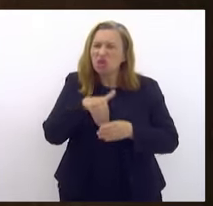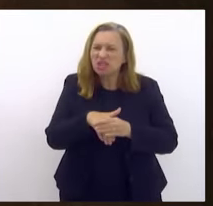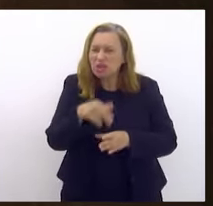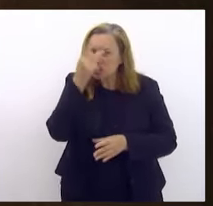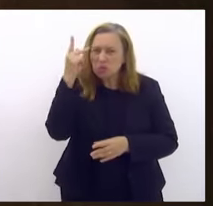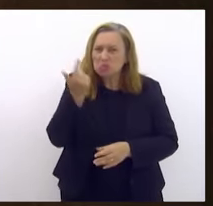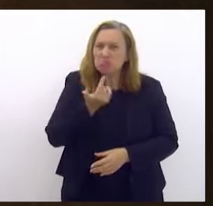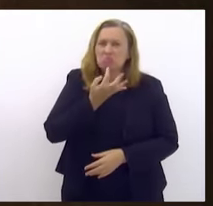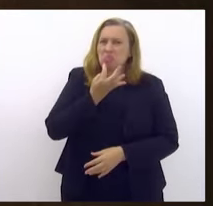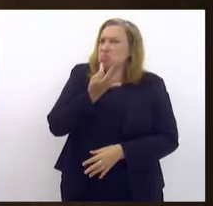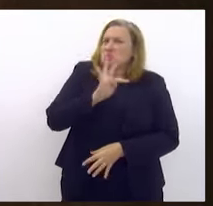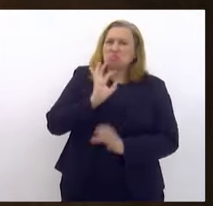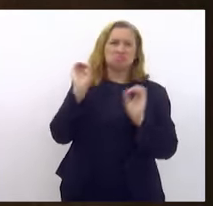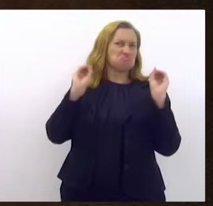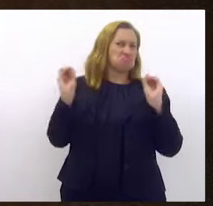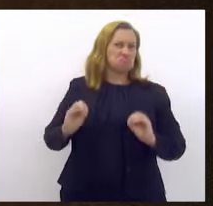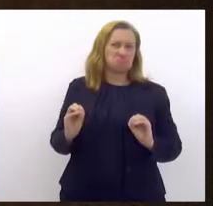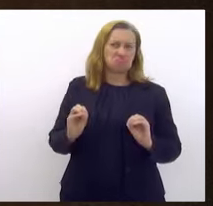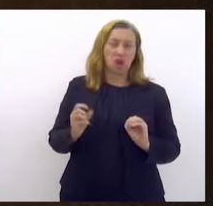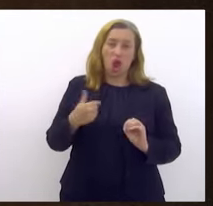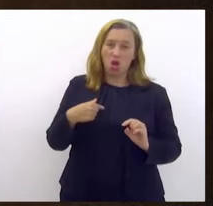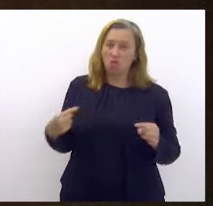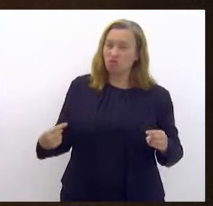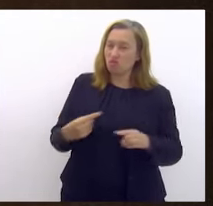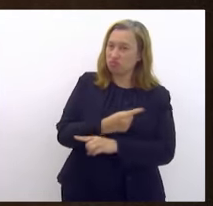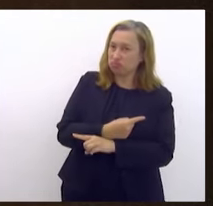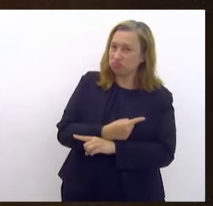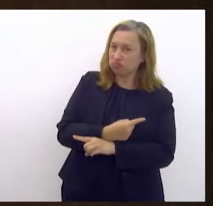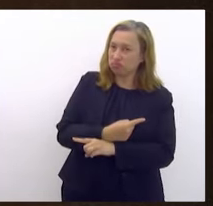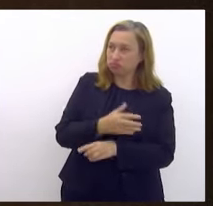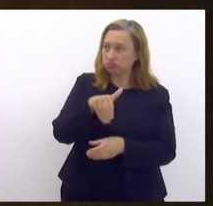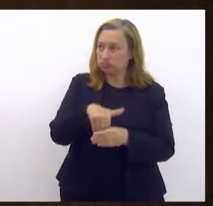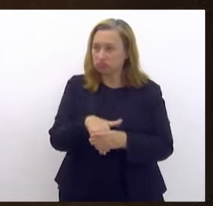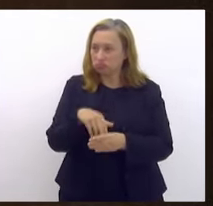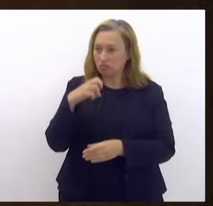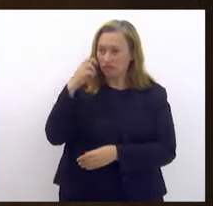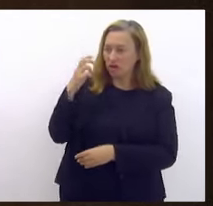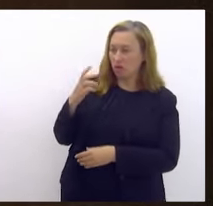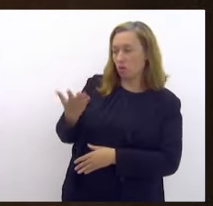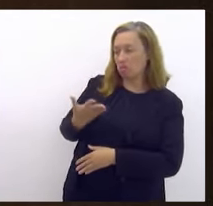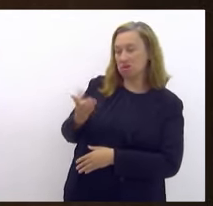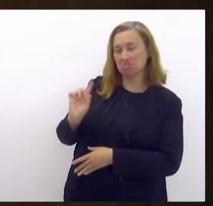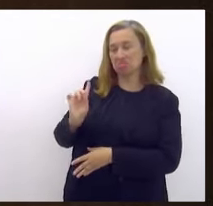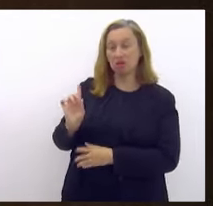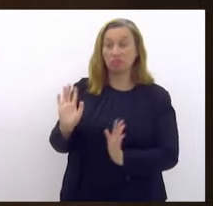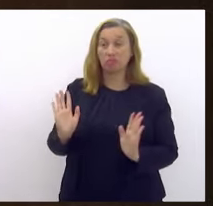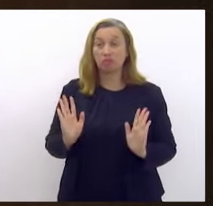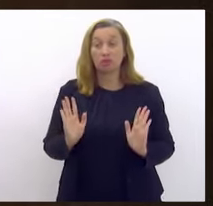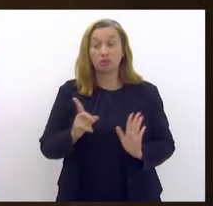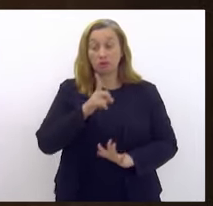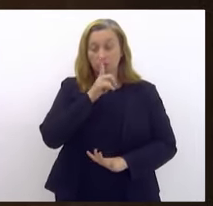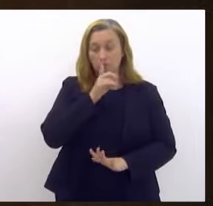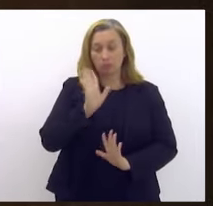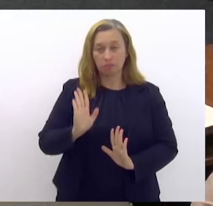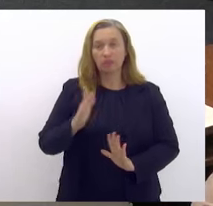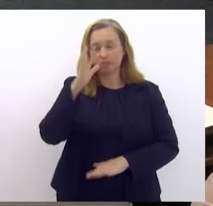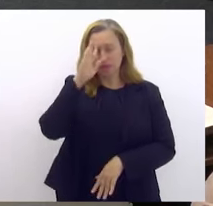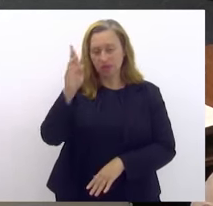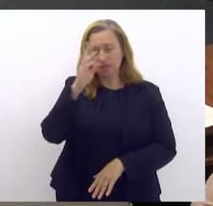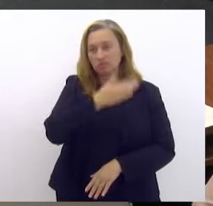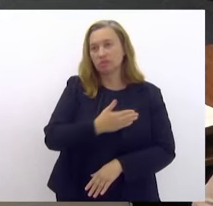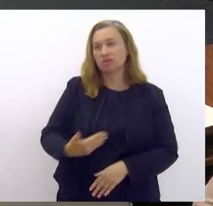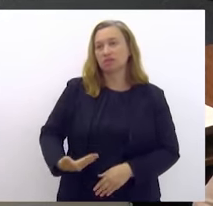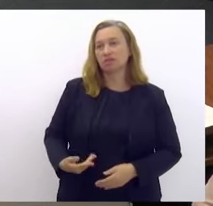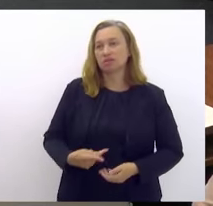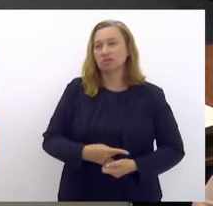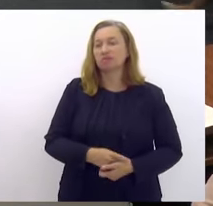conheço. E não vou votar contra e nem me abster para não constranger meu colega. Eu não vou fazer isso com meu colega. Muito obrigado, senhor presidente.